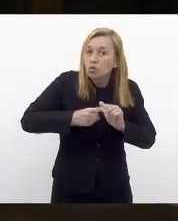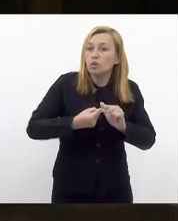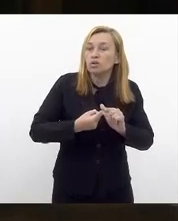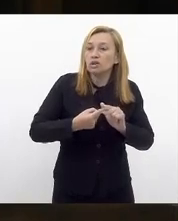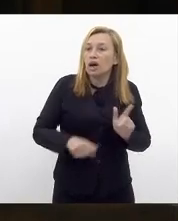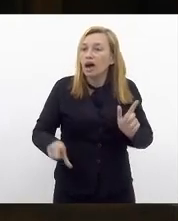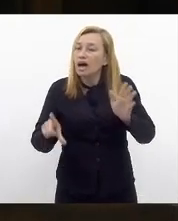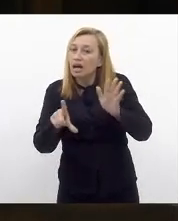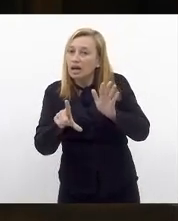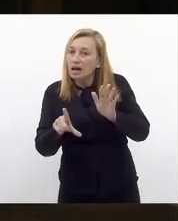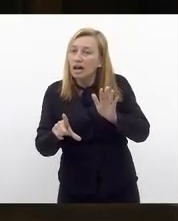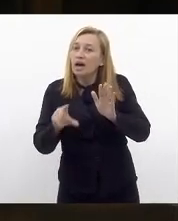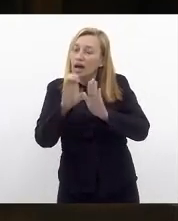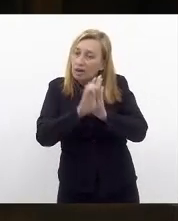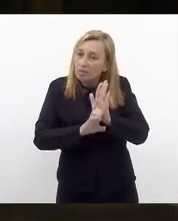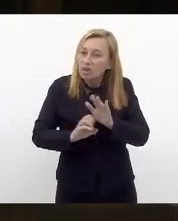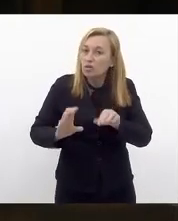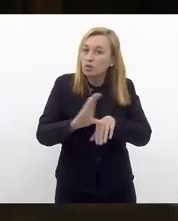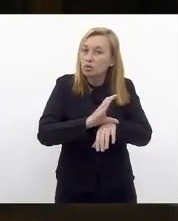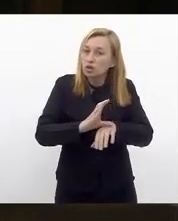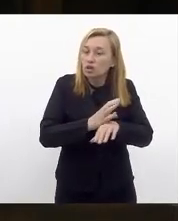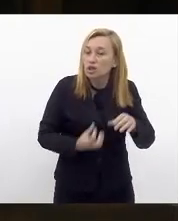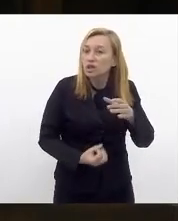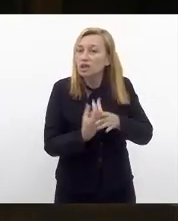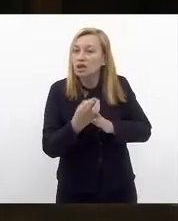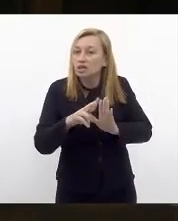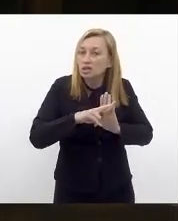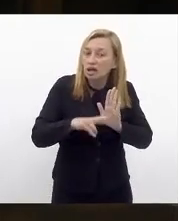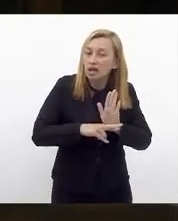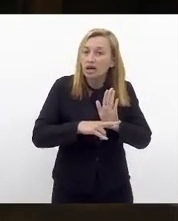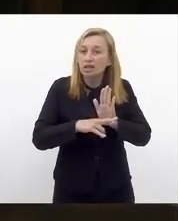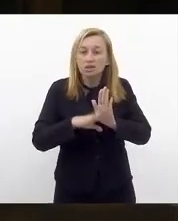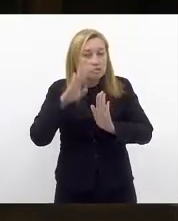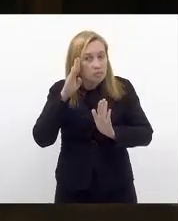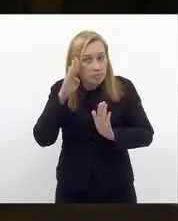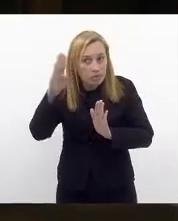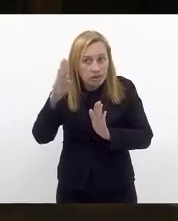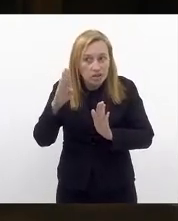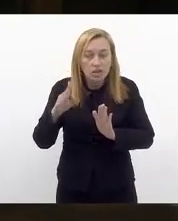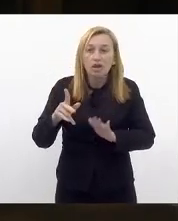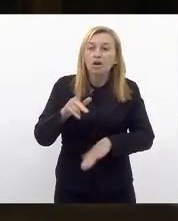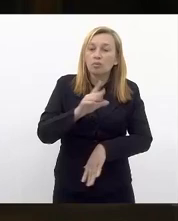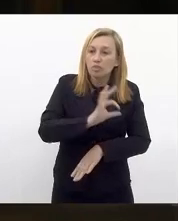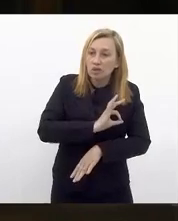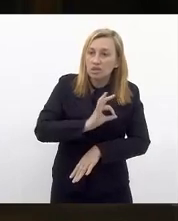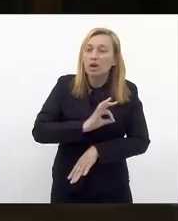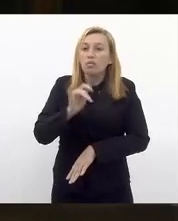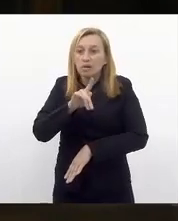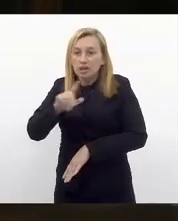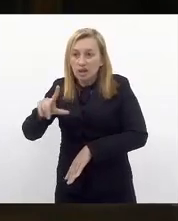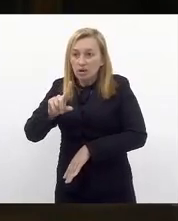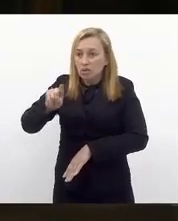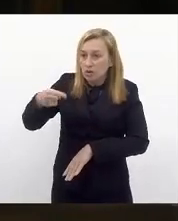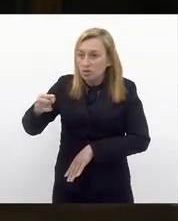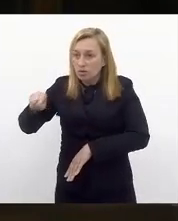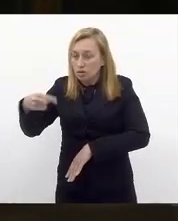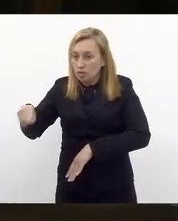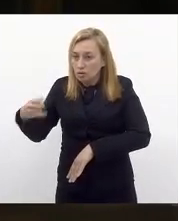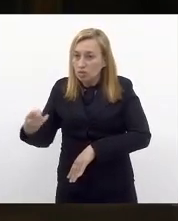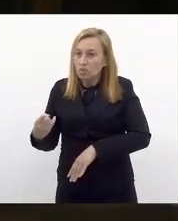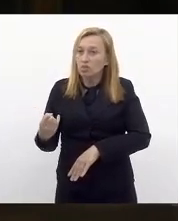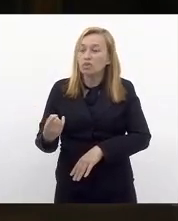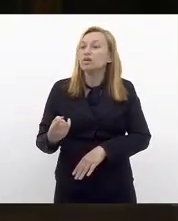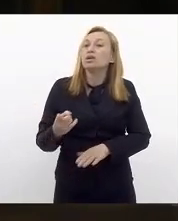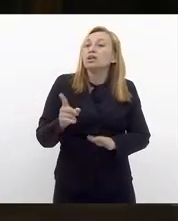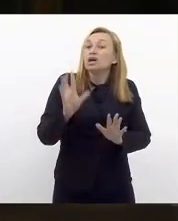a emenda constitucional criando regras especiais pelos se acho que é mais headset headset com